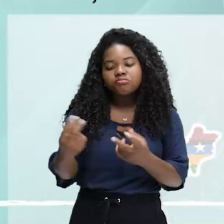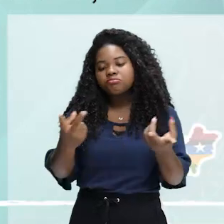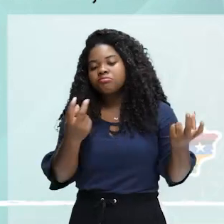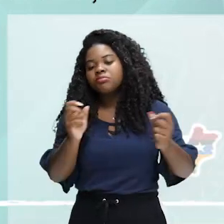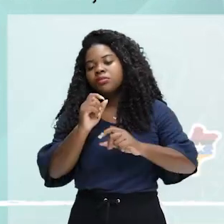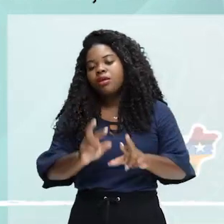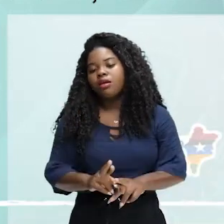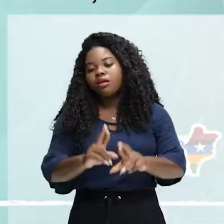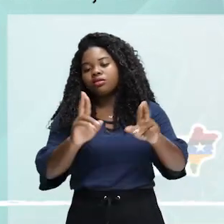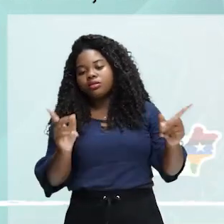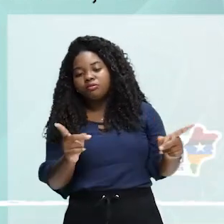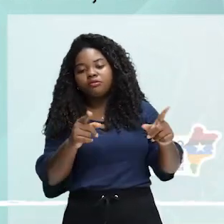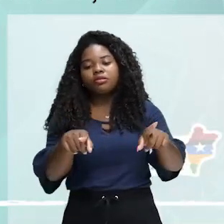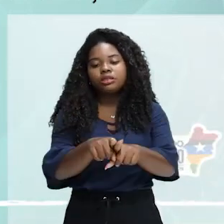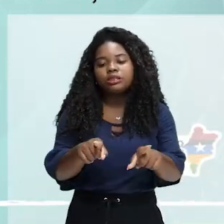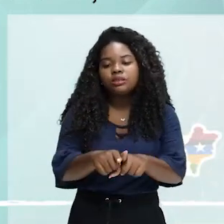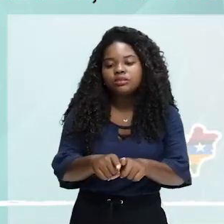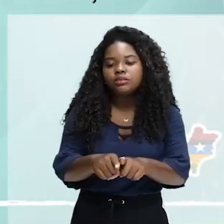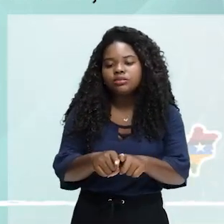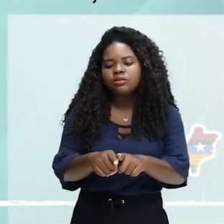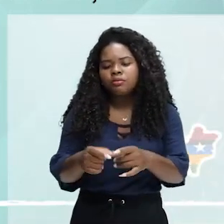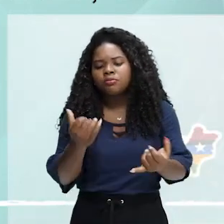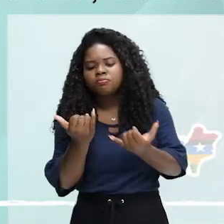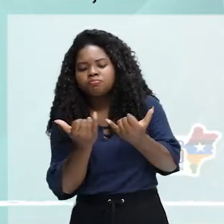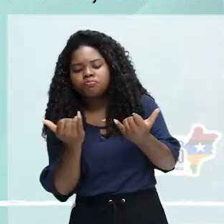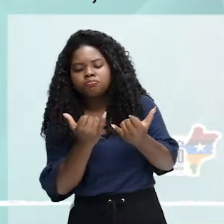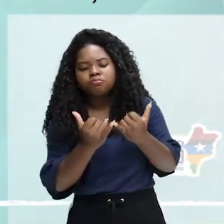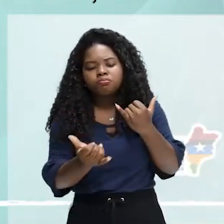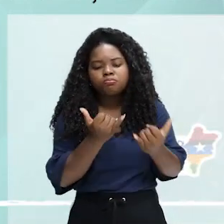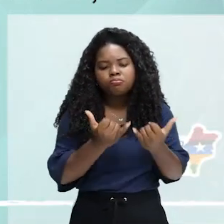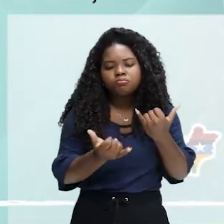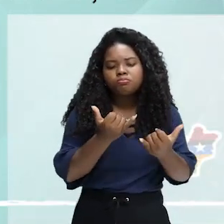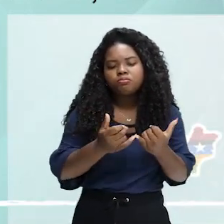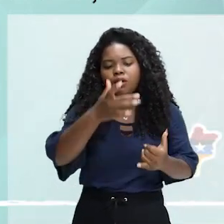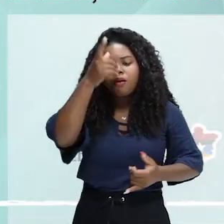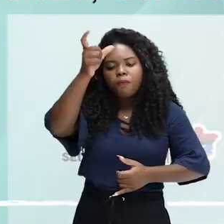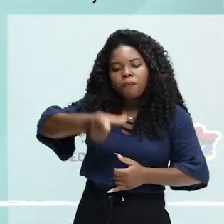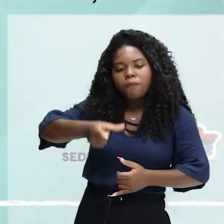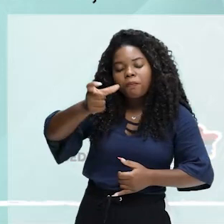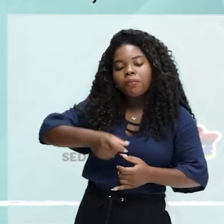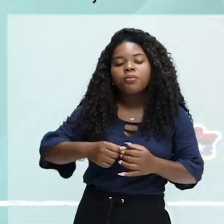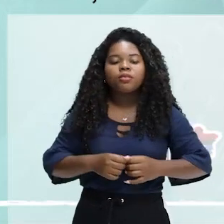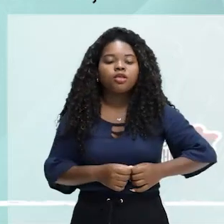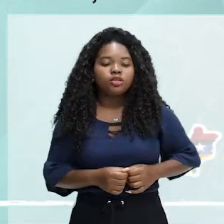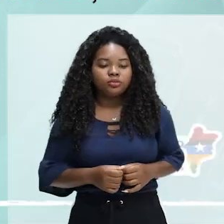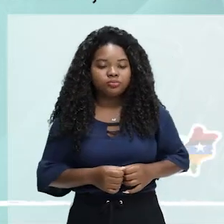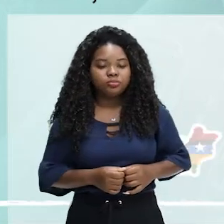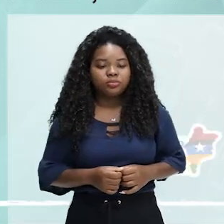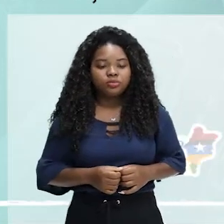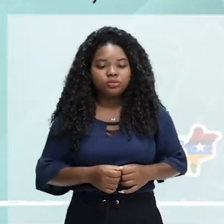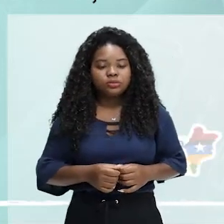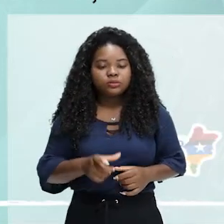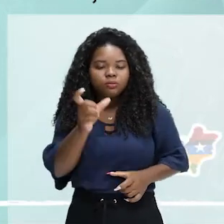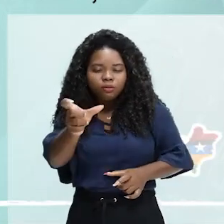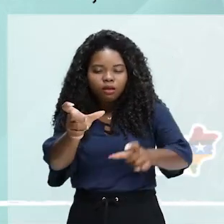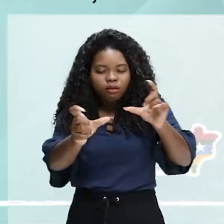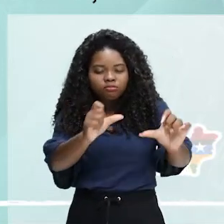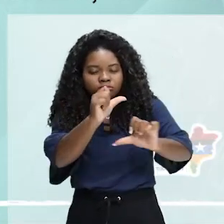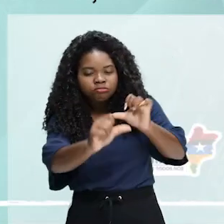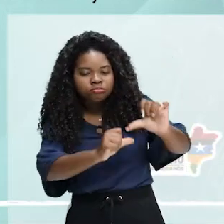das diferenças e das semelhanças entre os seres. São palavras que modificam, ou seja, diferenciam os